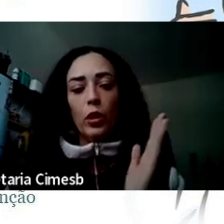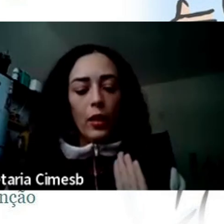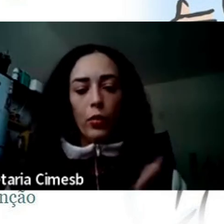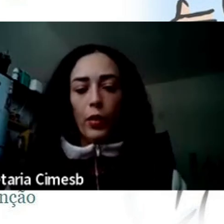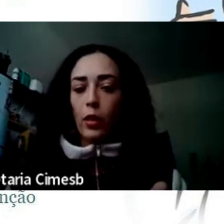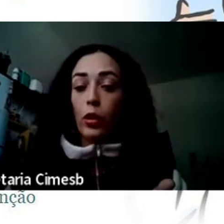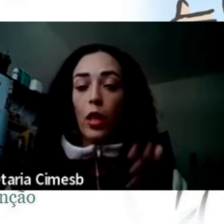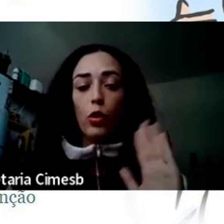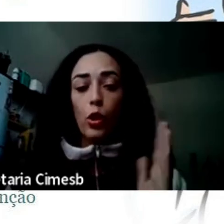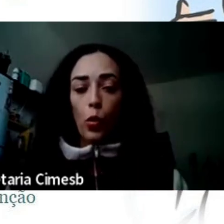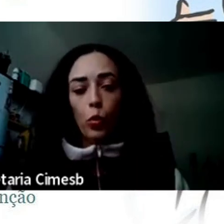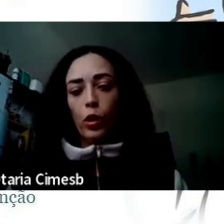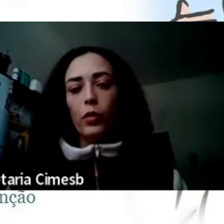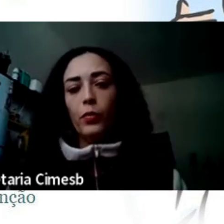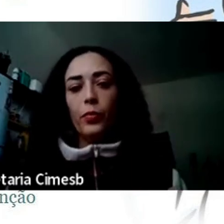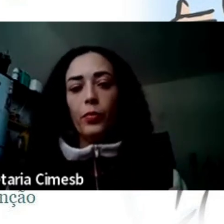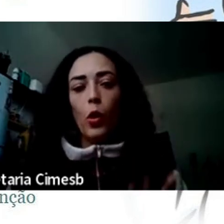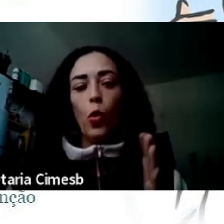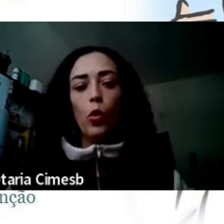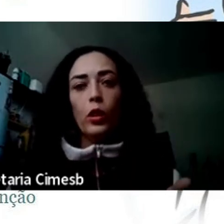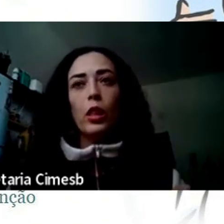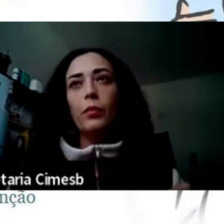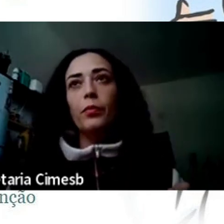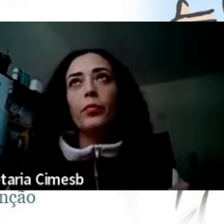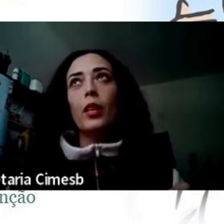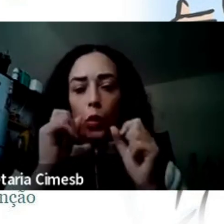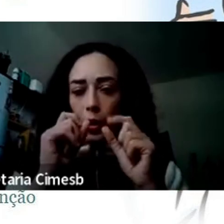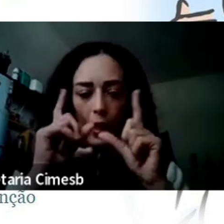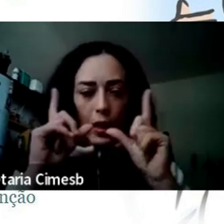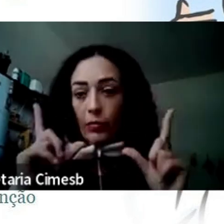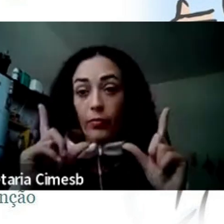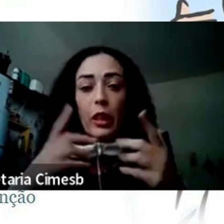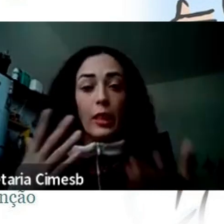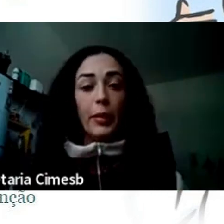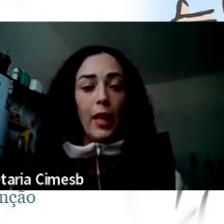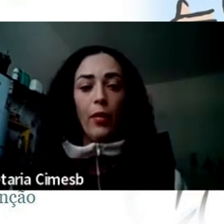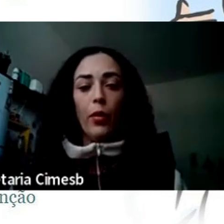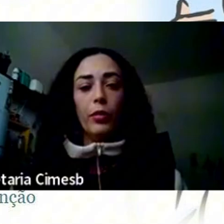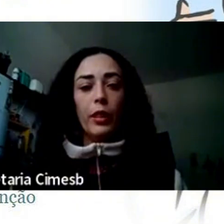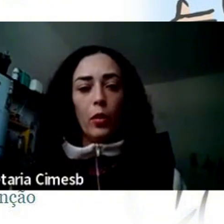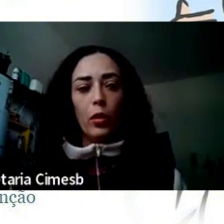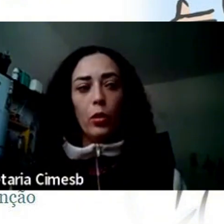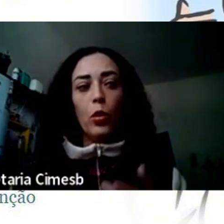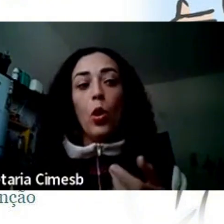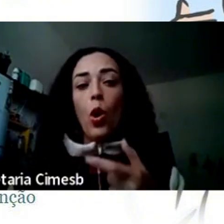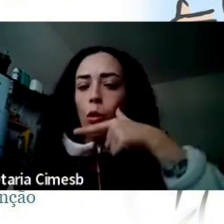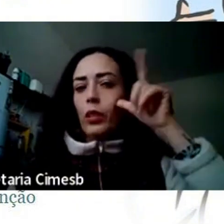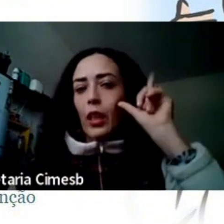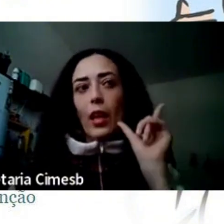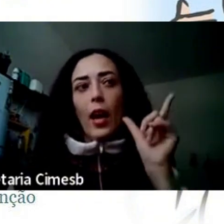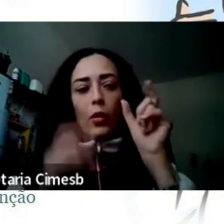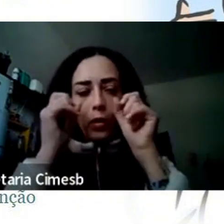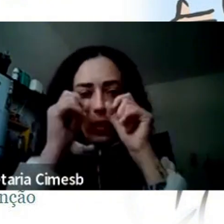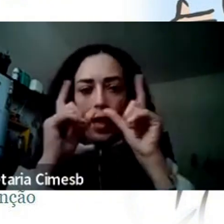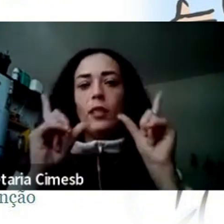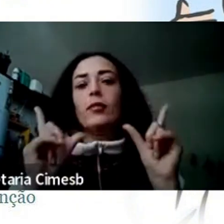é hoje, aí eu faço o sinal de hoje. Hoje, acordei. Então, ele já sabe que é hoje, você acordou.